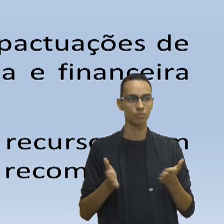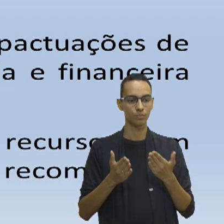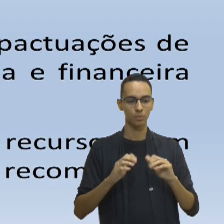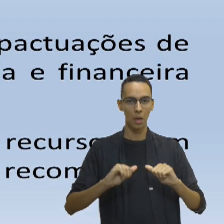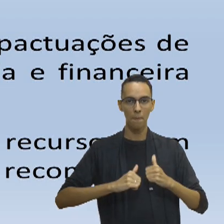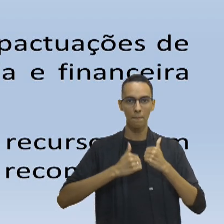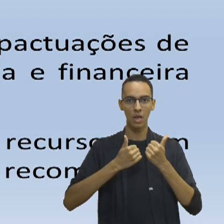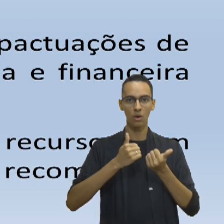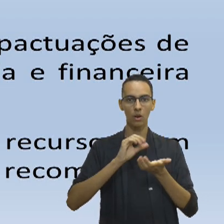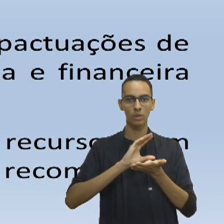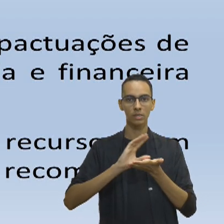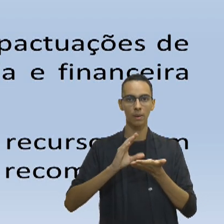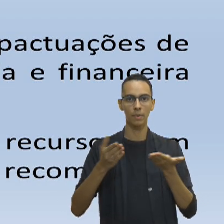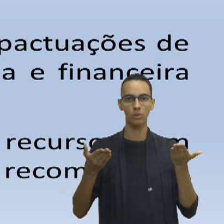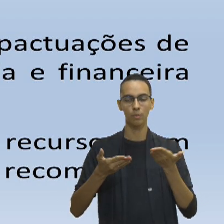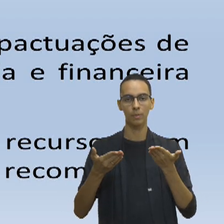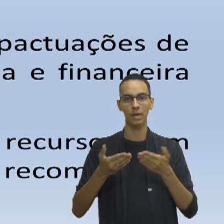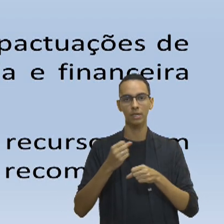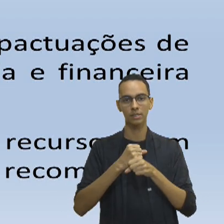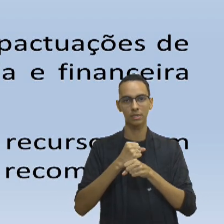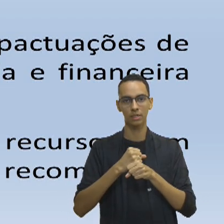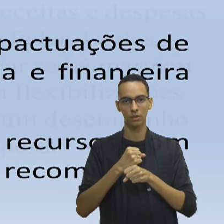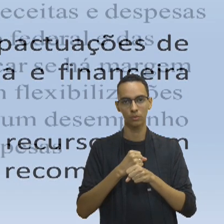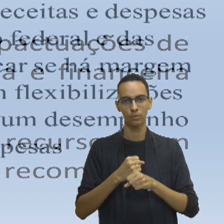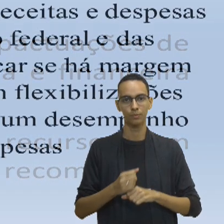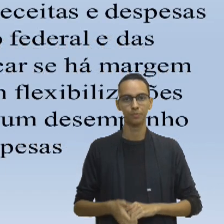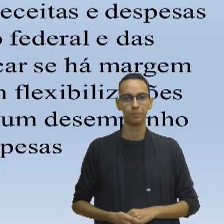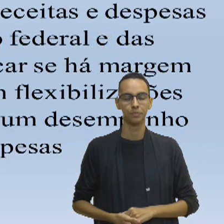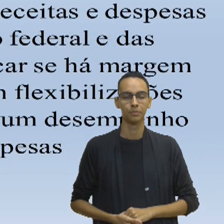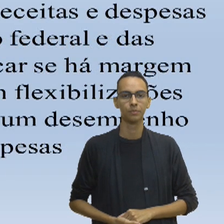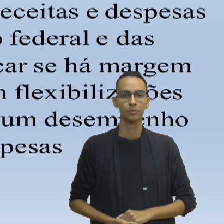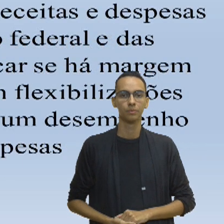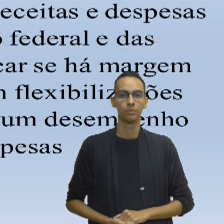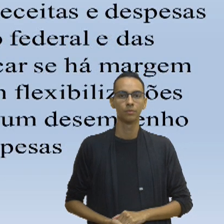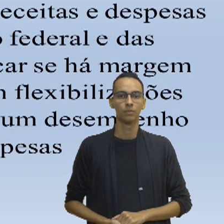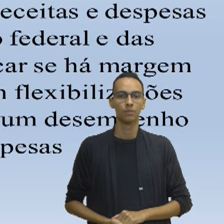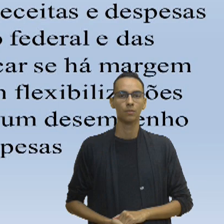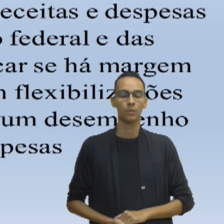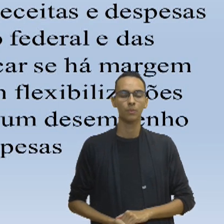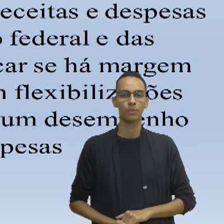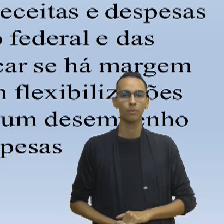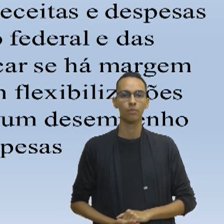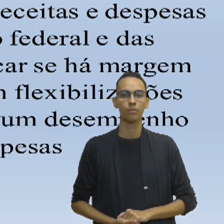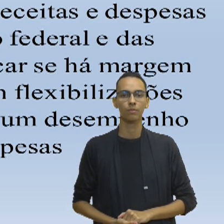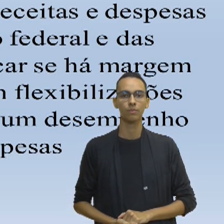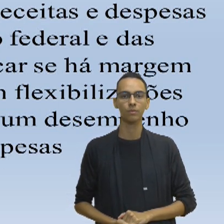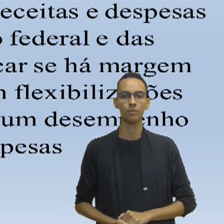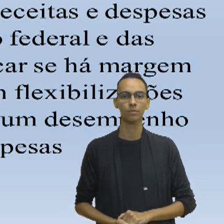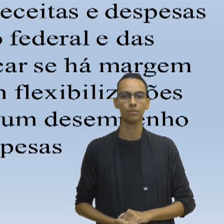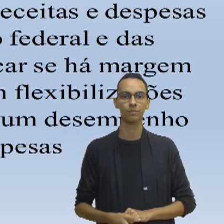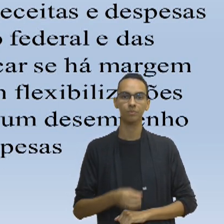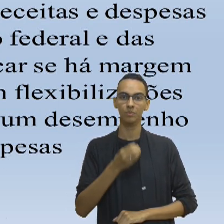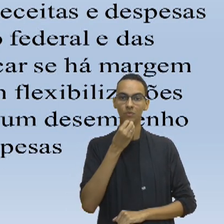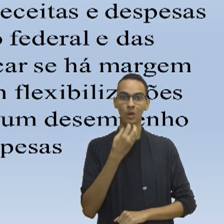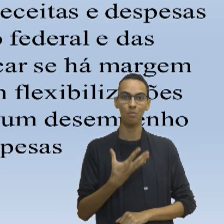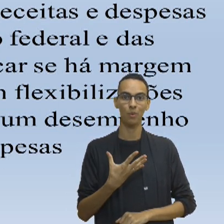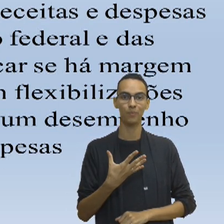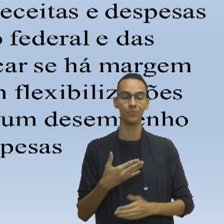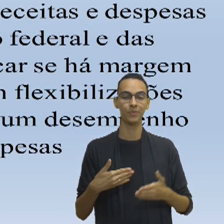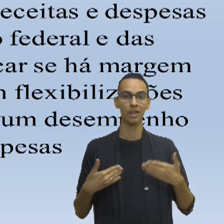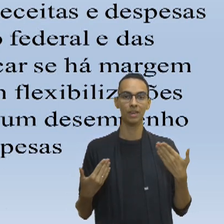2025. Pode passar, por favor. Bom, e aí vem a questão que motivou